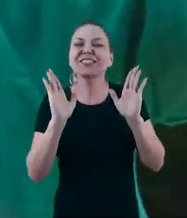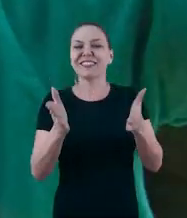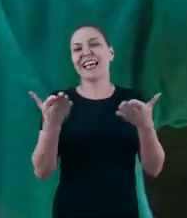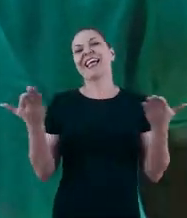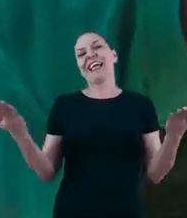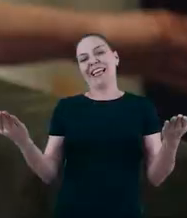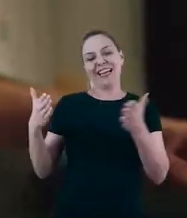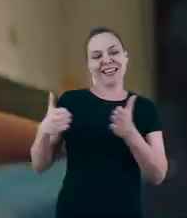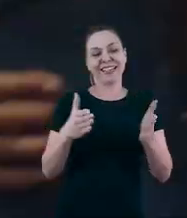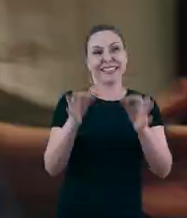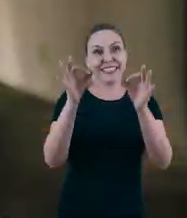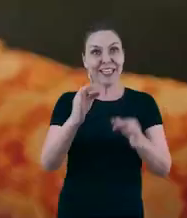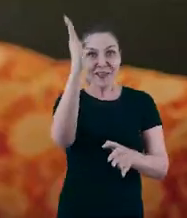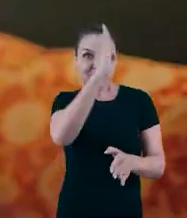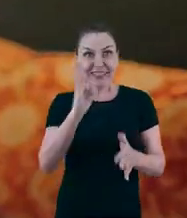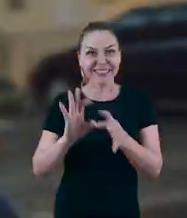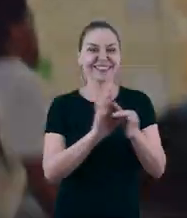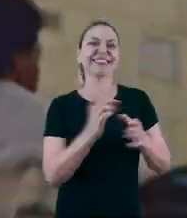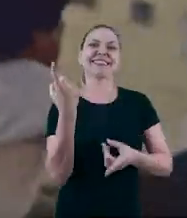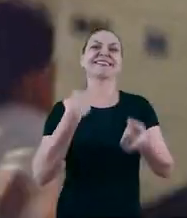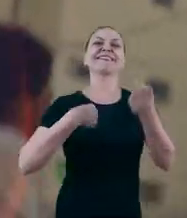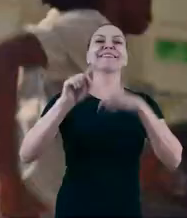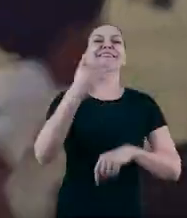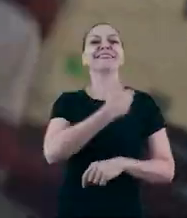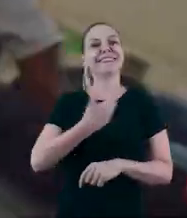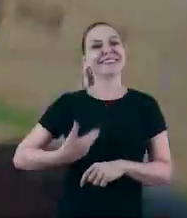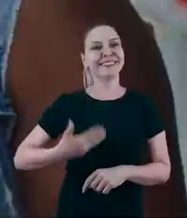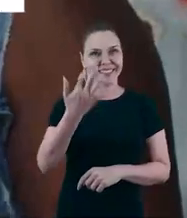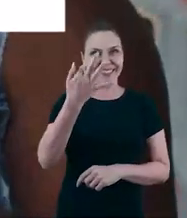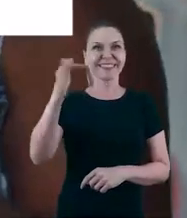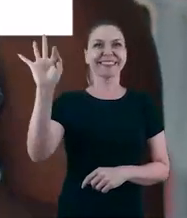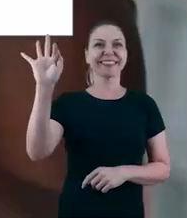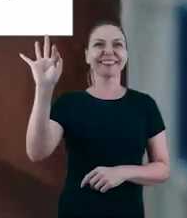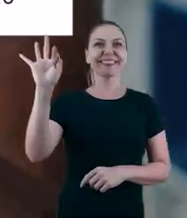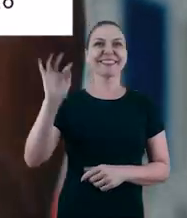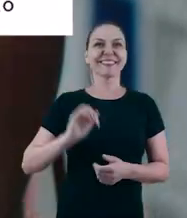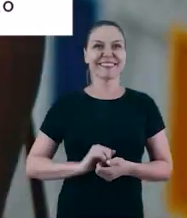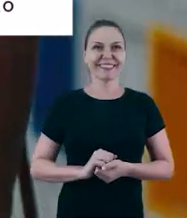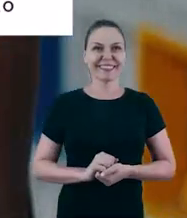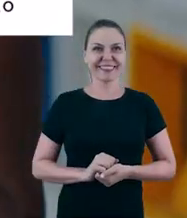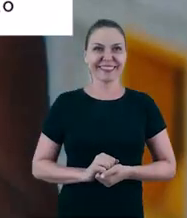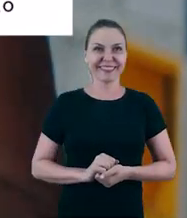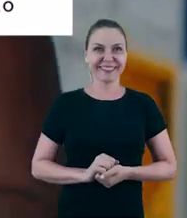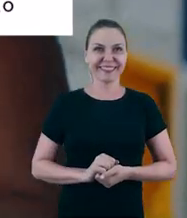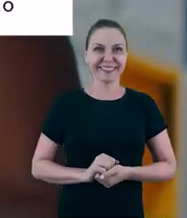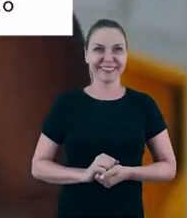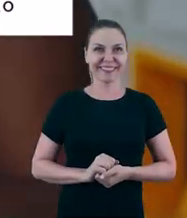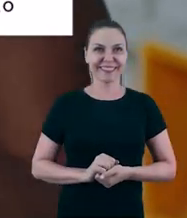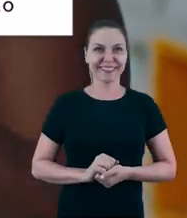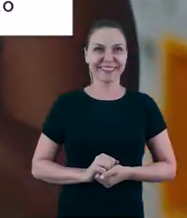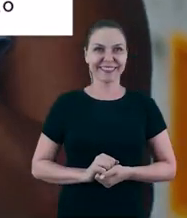Rumo Certo. Brasil, União e Reconstrução. Governo Federal.